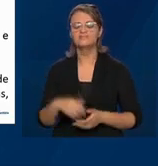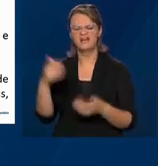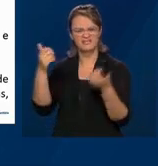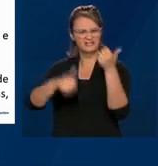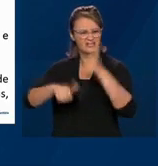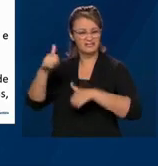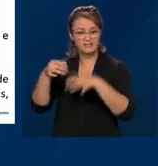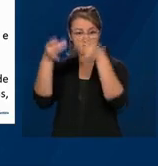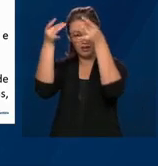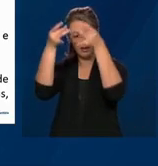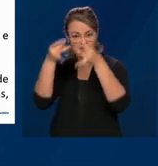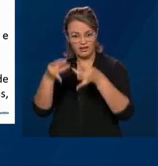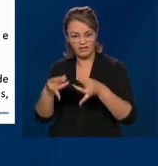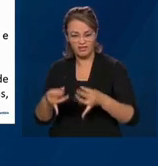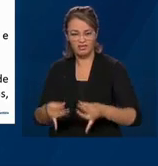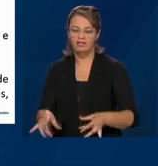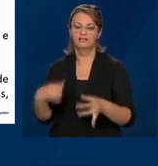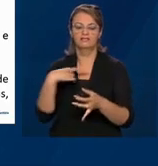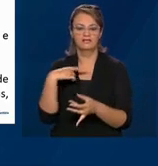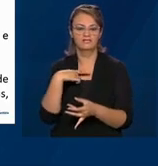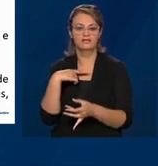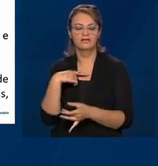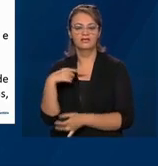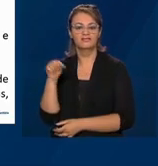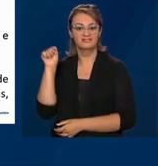avaliações criteriosas quanto a